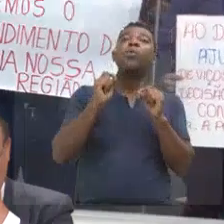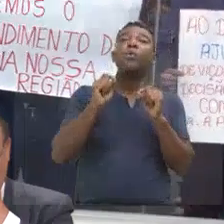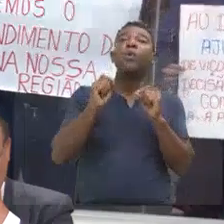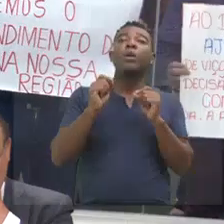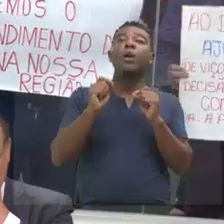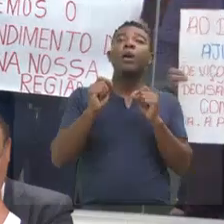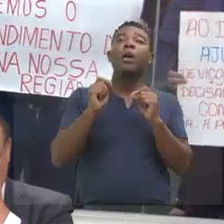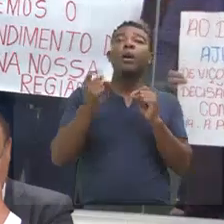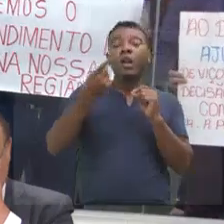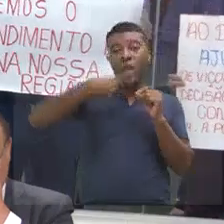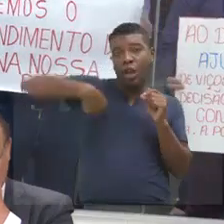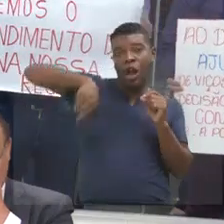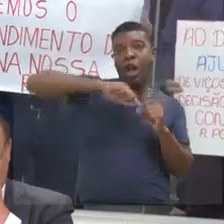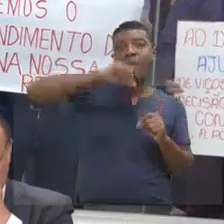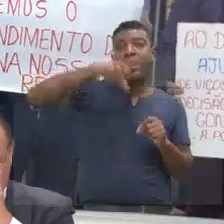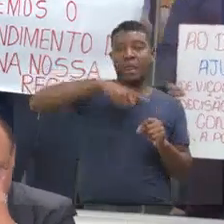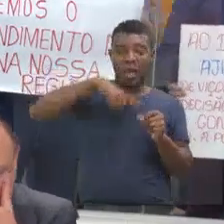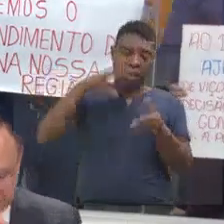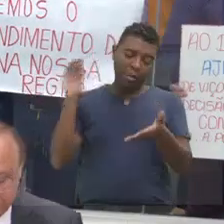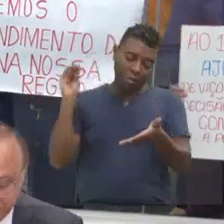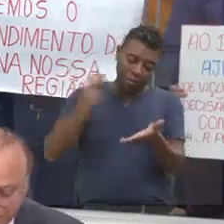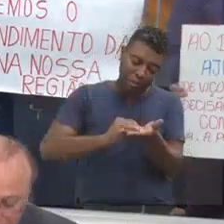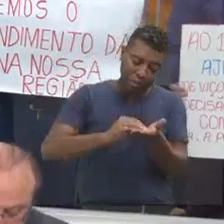na data do dia